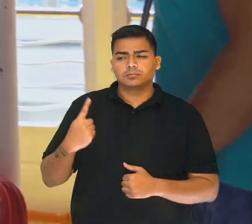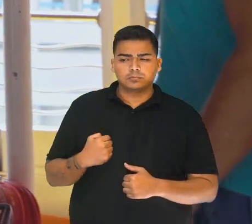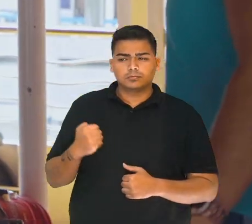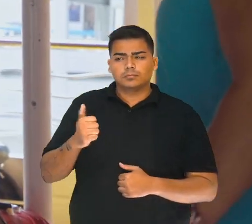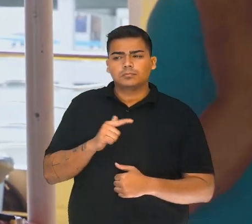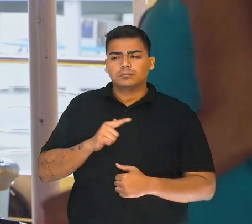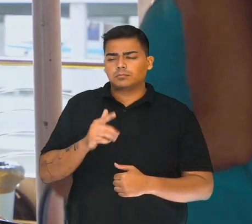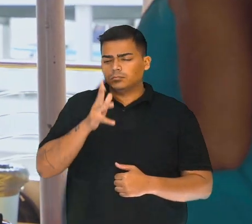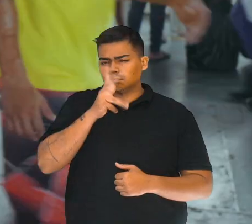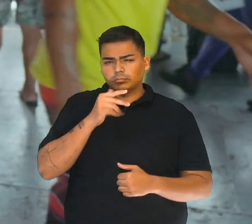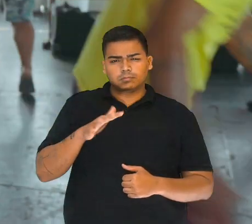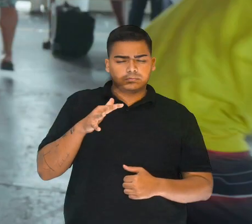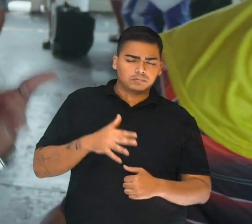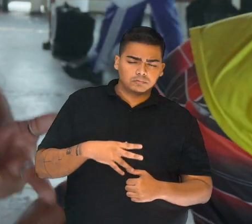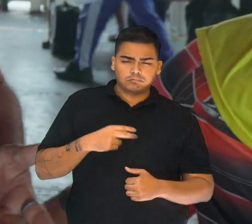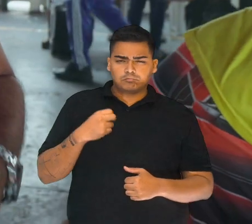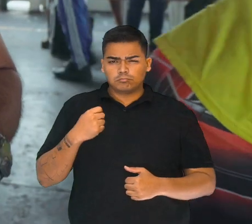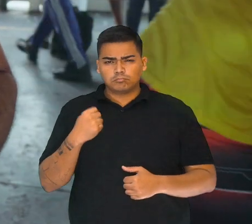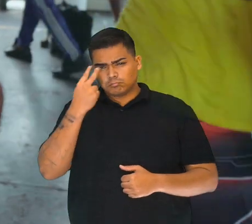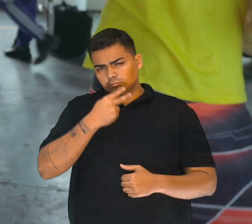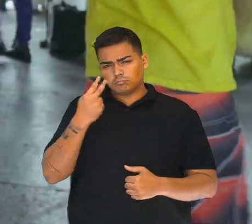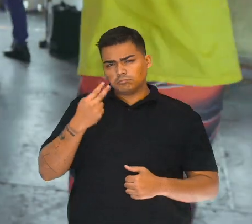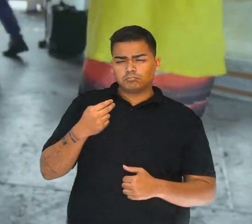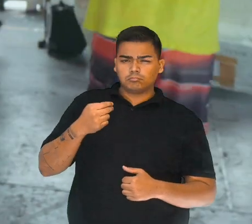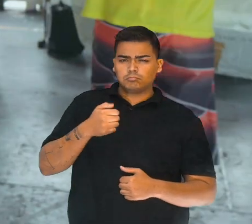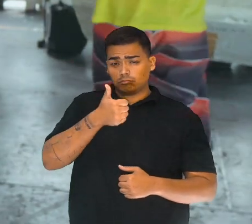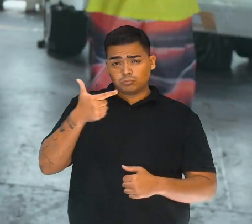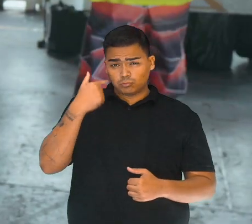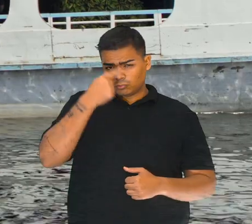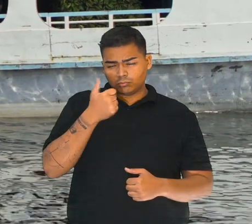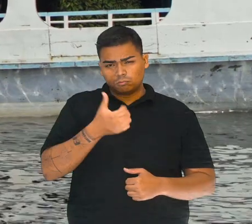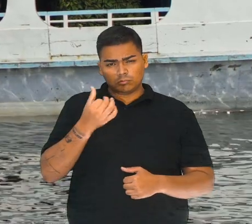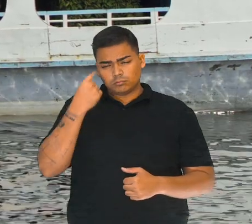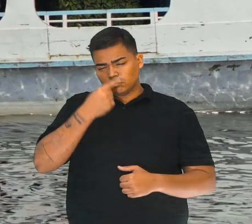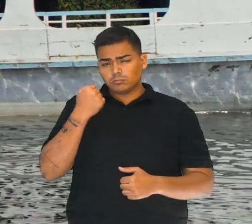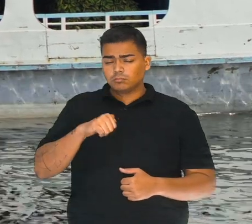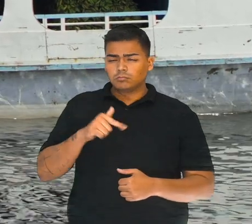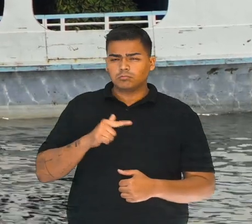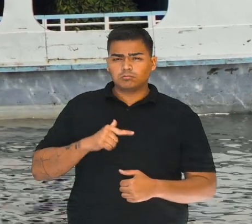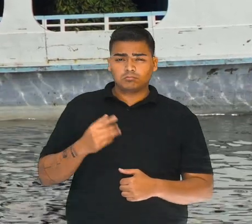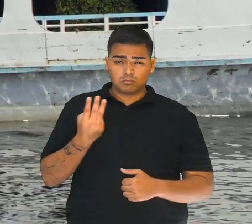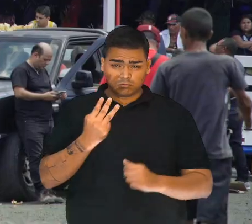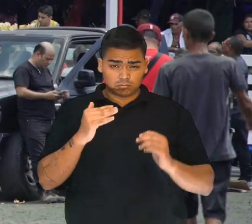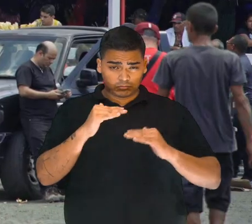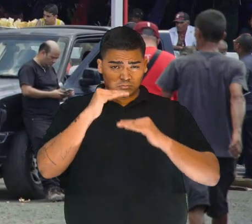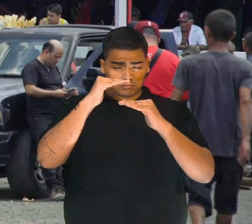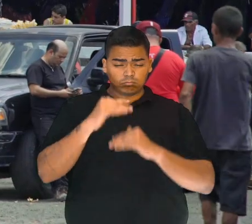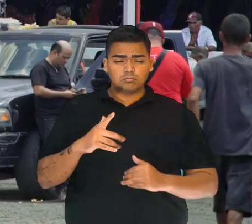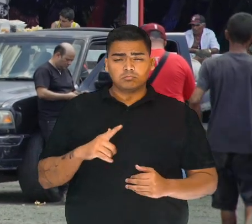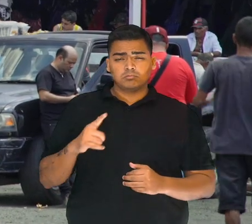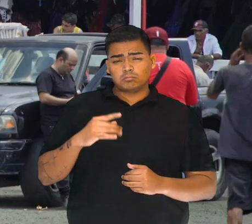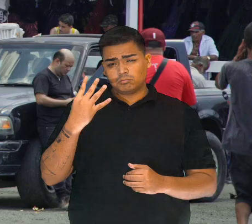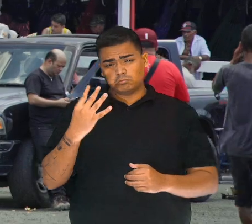Essa embarcação normalmente leva cerca de 12 a 16 horas para chegar na cidade de destino. Ela possui 3 a 4 andares,